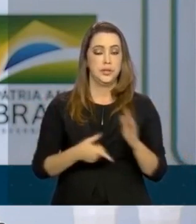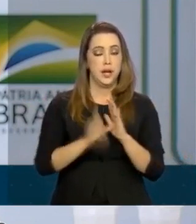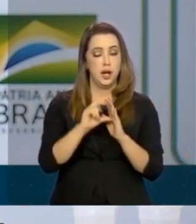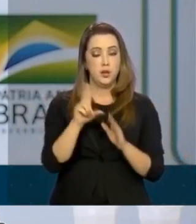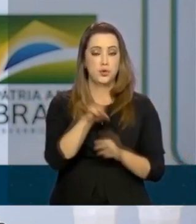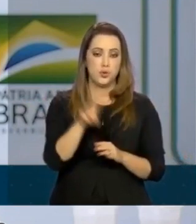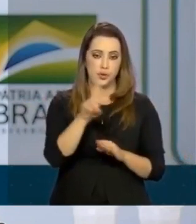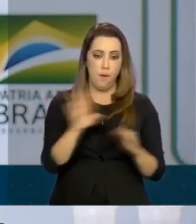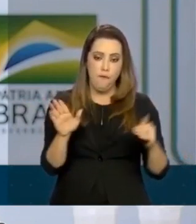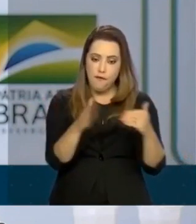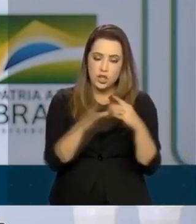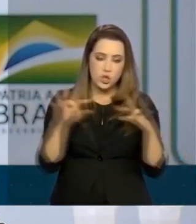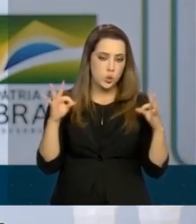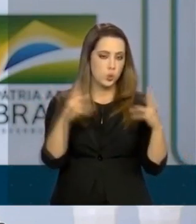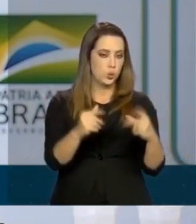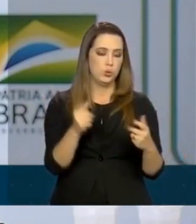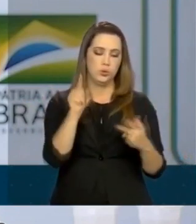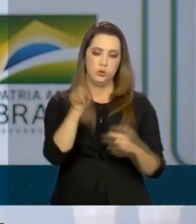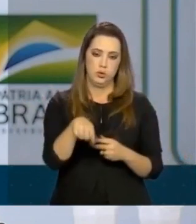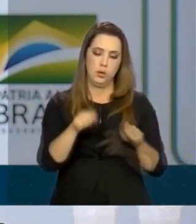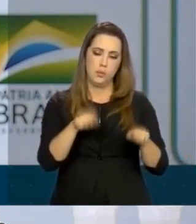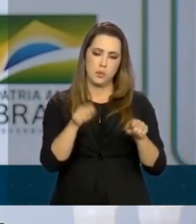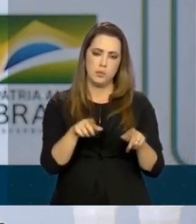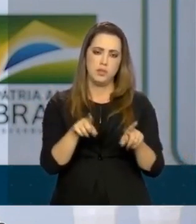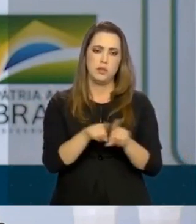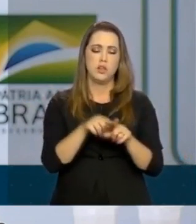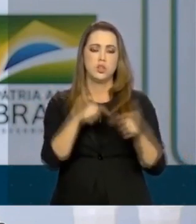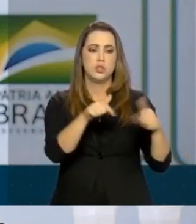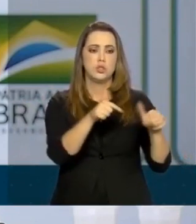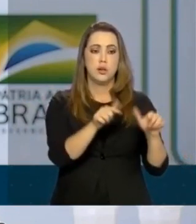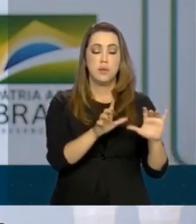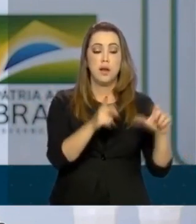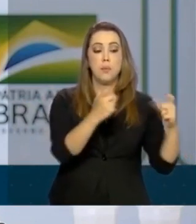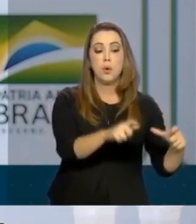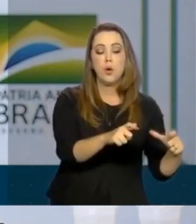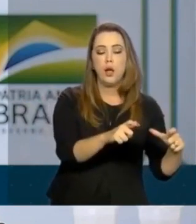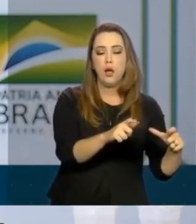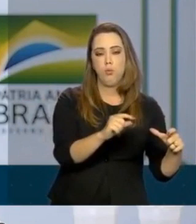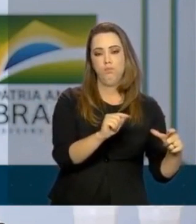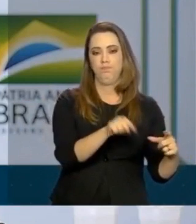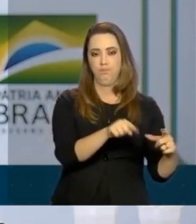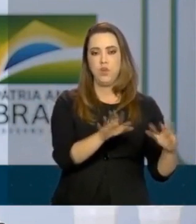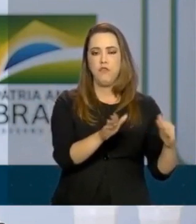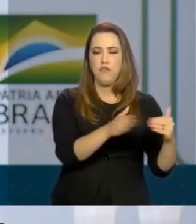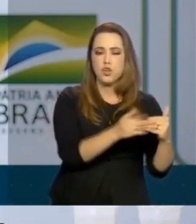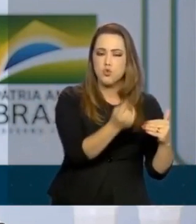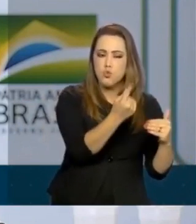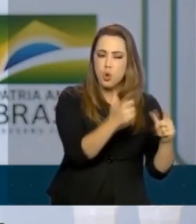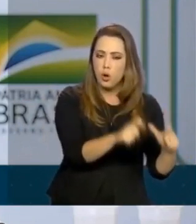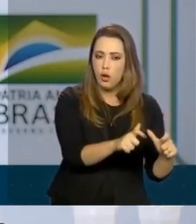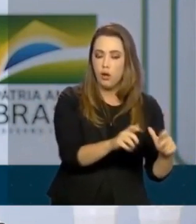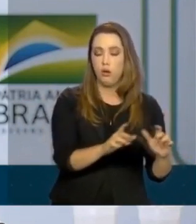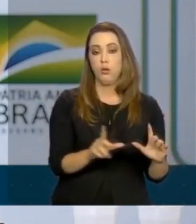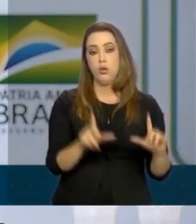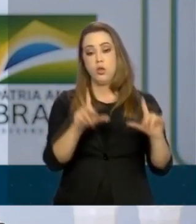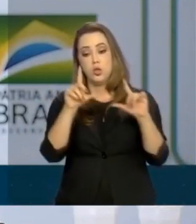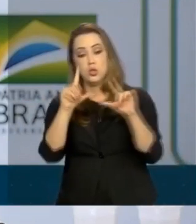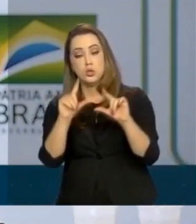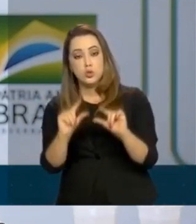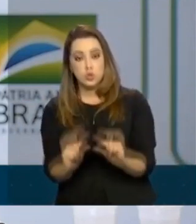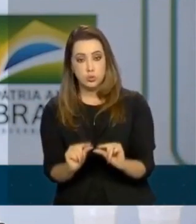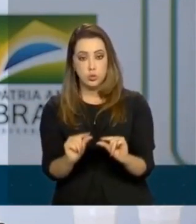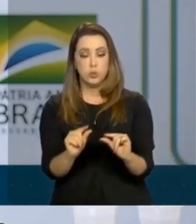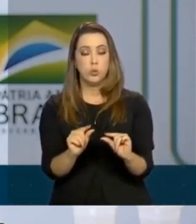tudo, existe a possibilidade de trabalhar por bairro, existe a possibilidade de fazer redução de